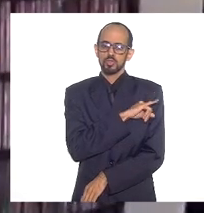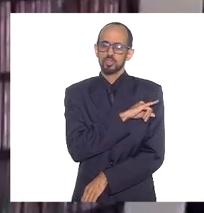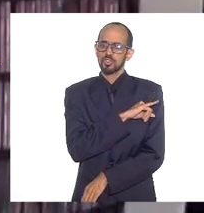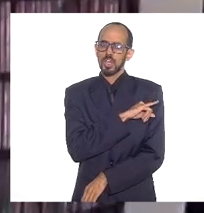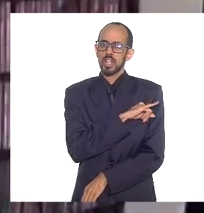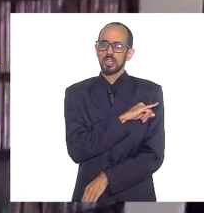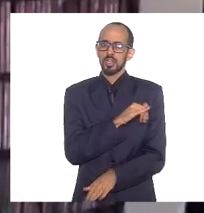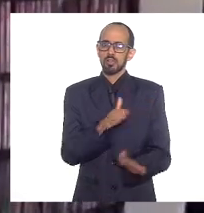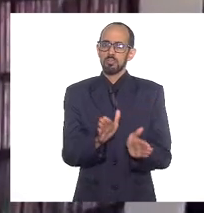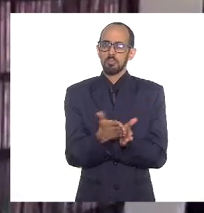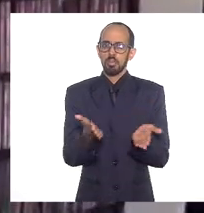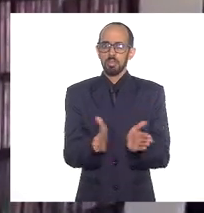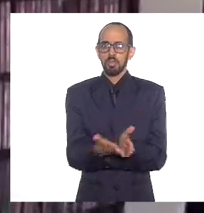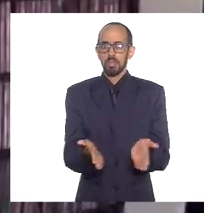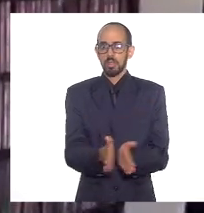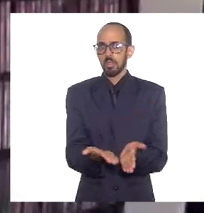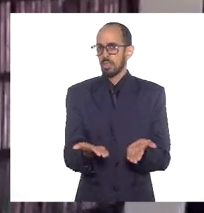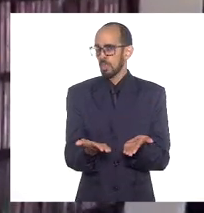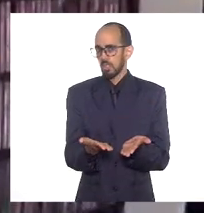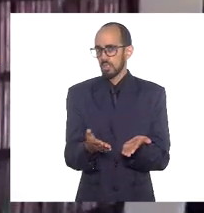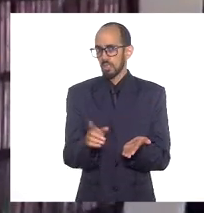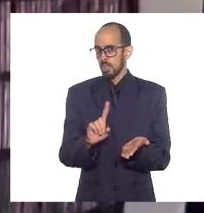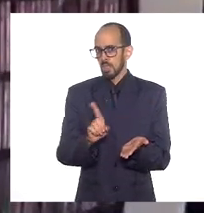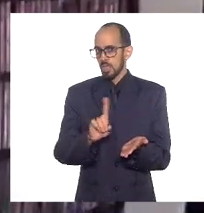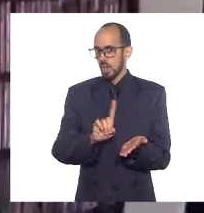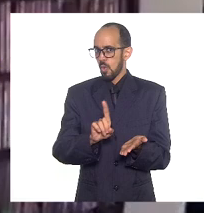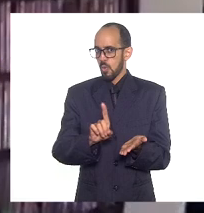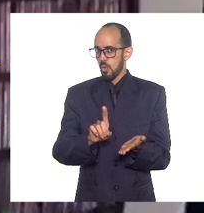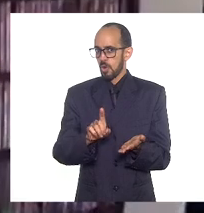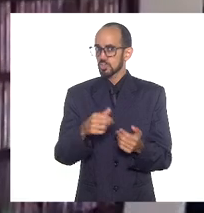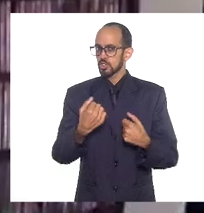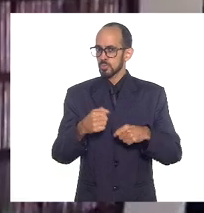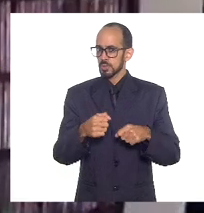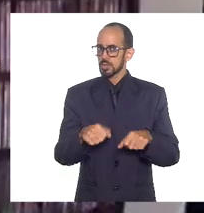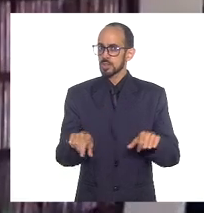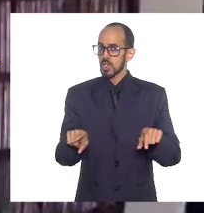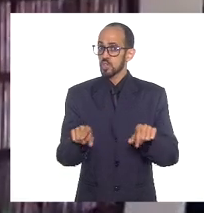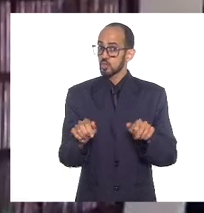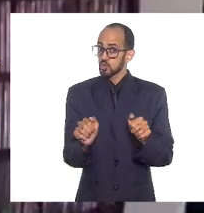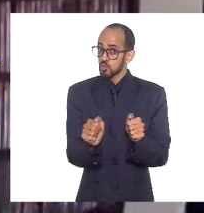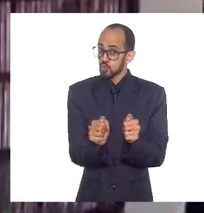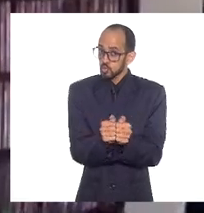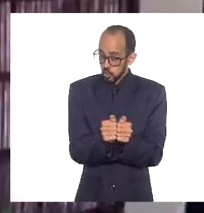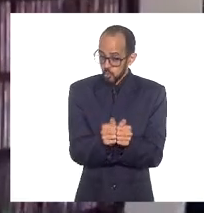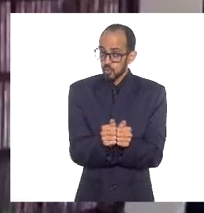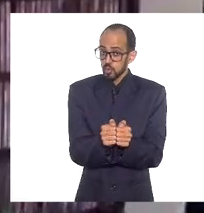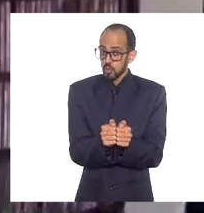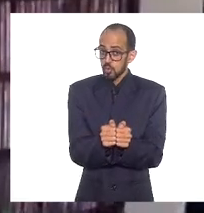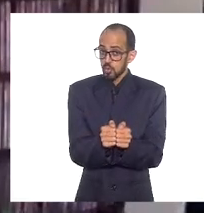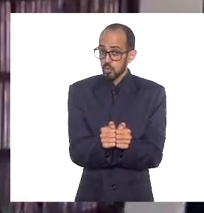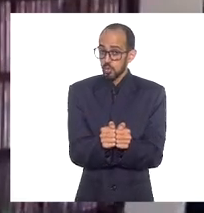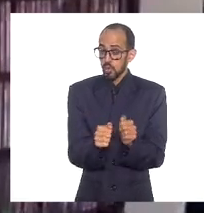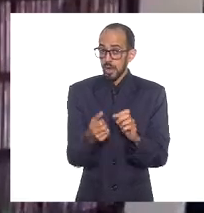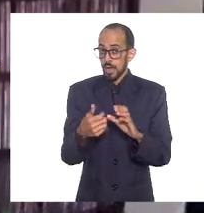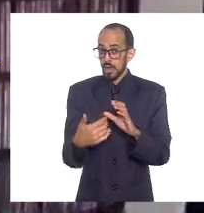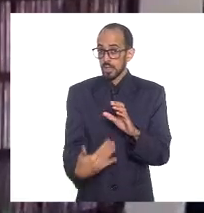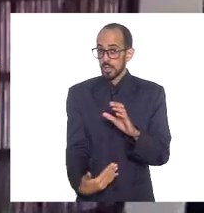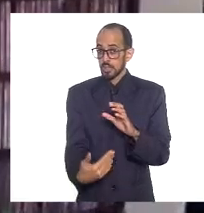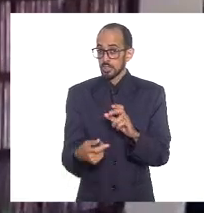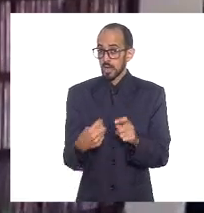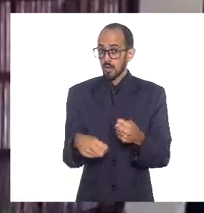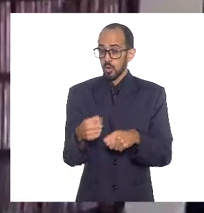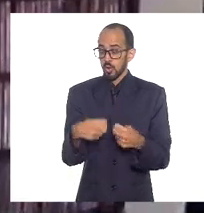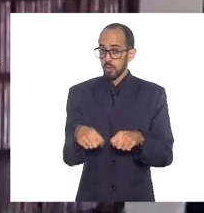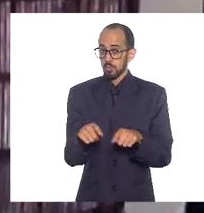mendigo. Não. Nós temos que trabalhar, em paralelo ao aspecto econômico, trabalhar